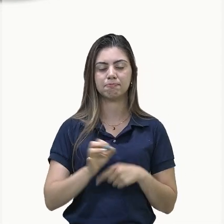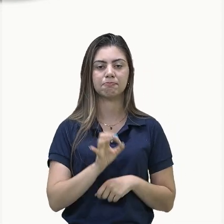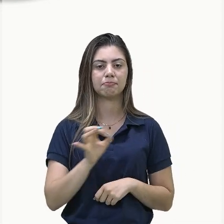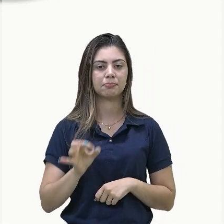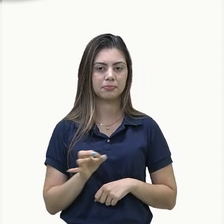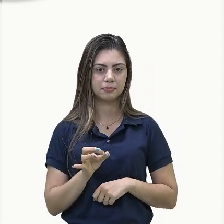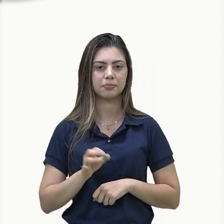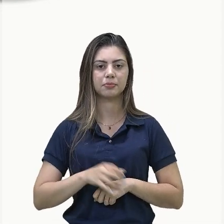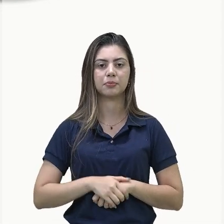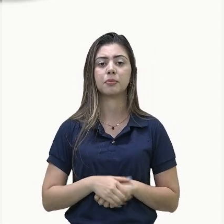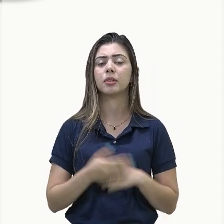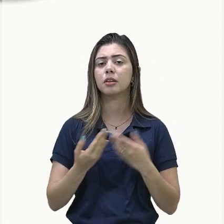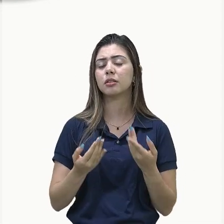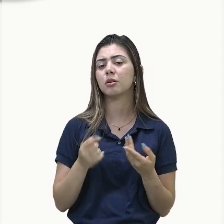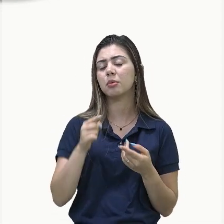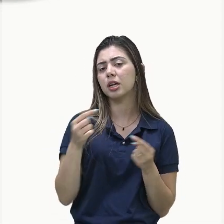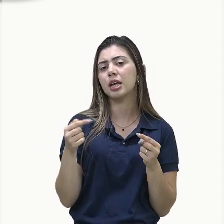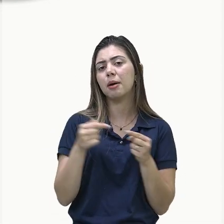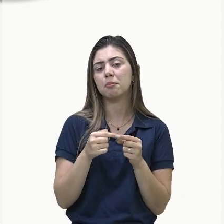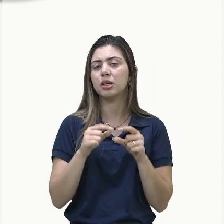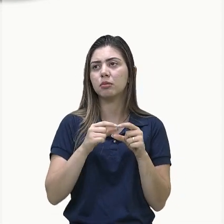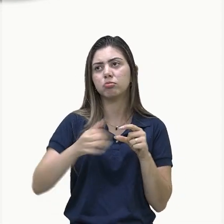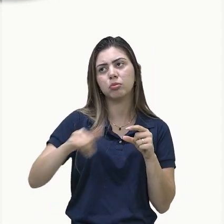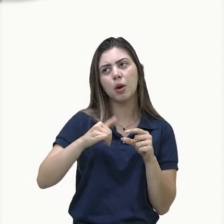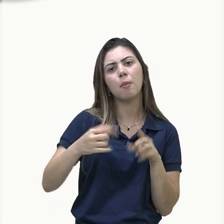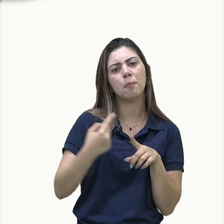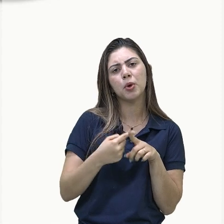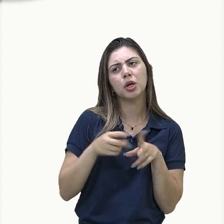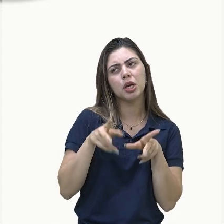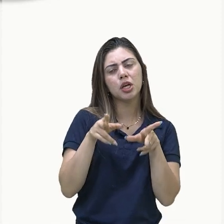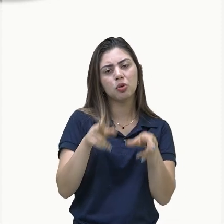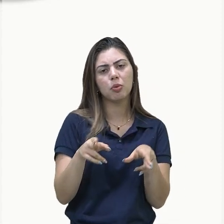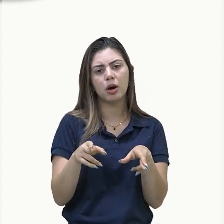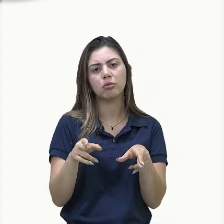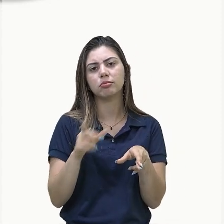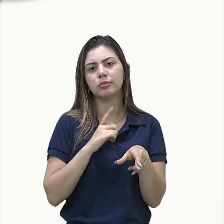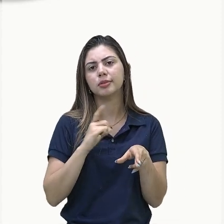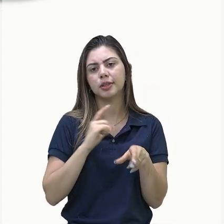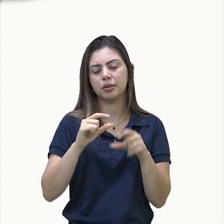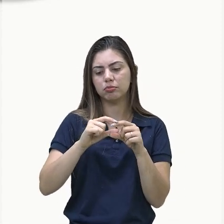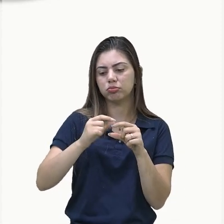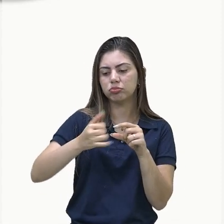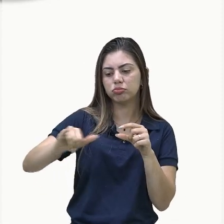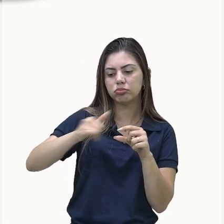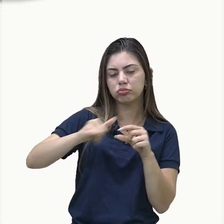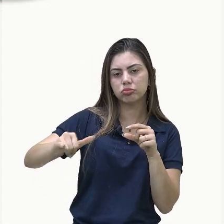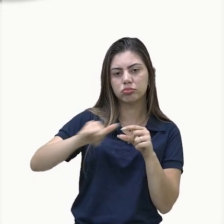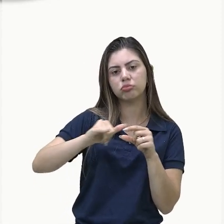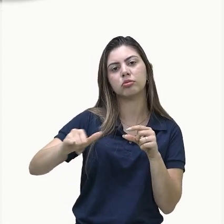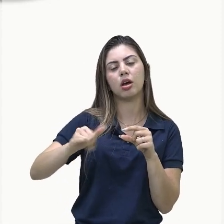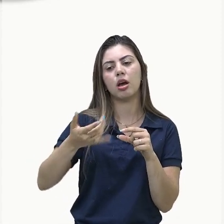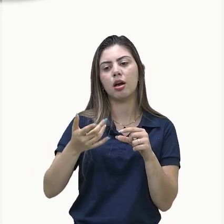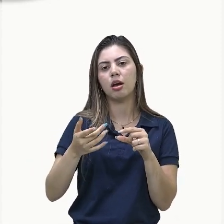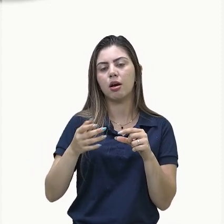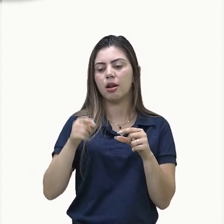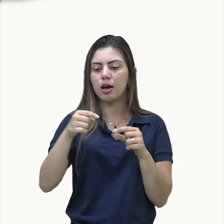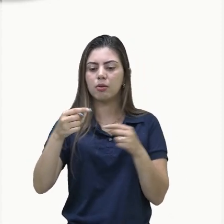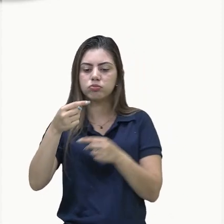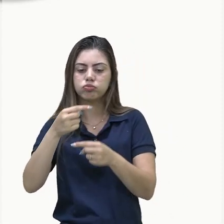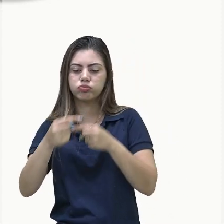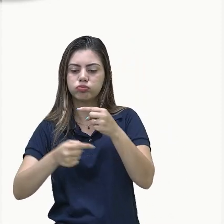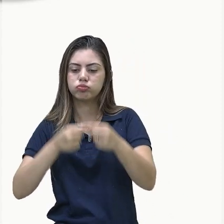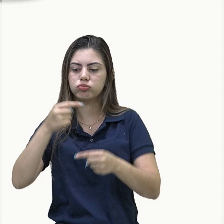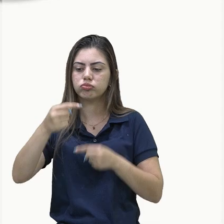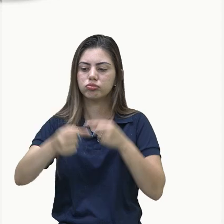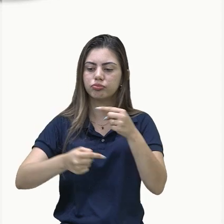um receptor, porque ele recebe também energia elétrica, ele funciona com energia elétrica e transforma essa energia elétrica